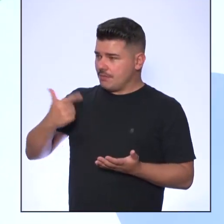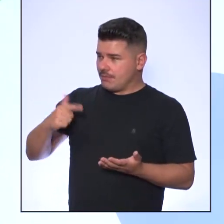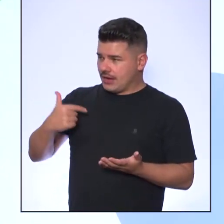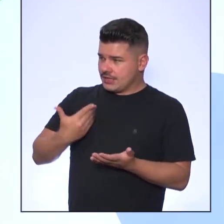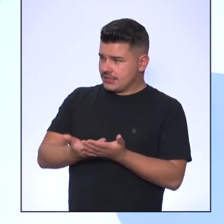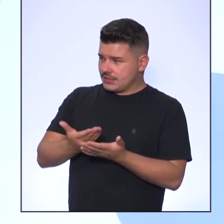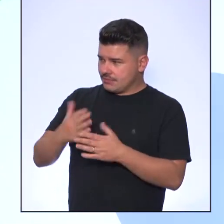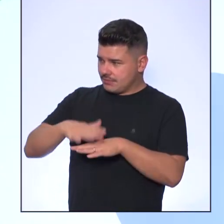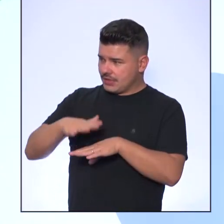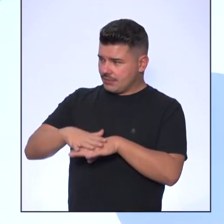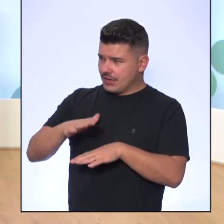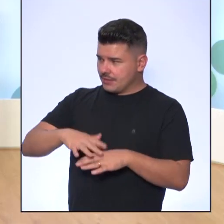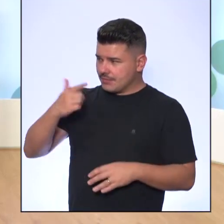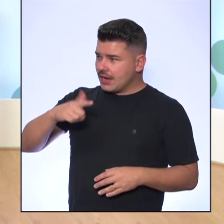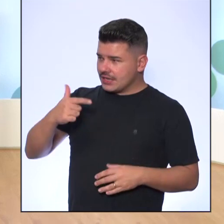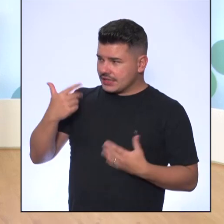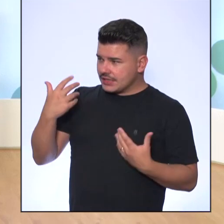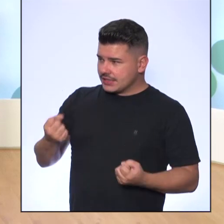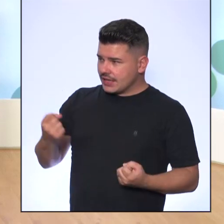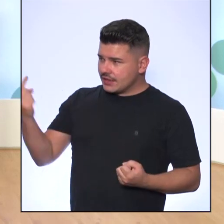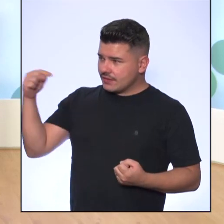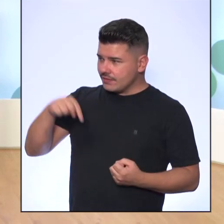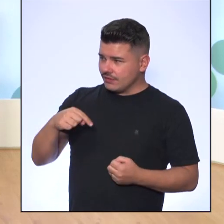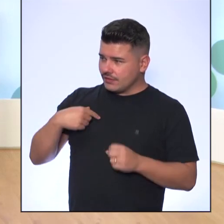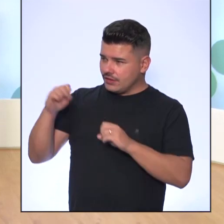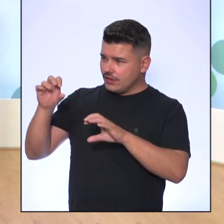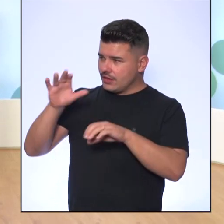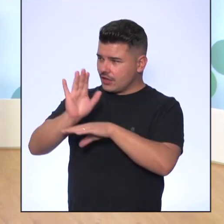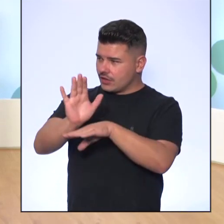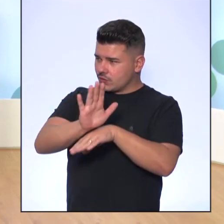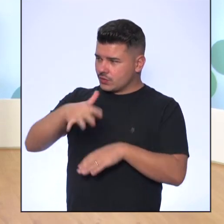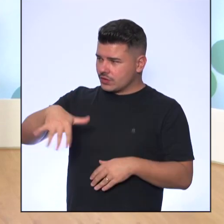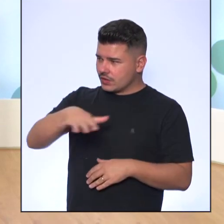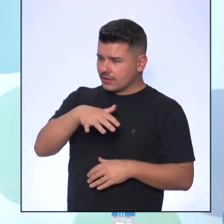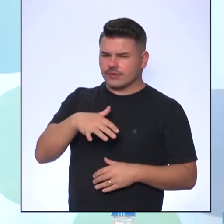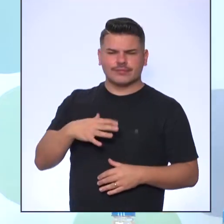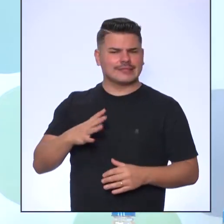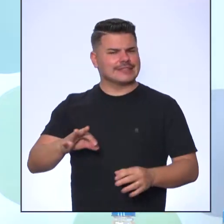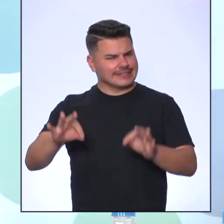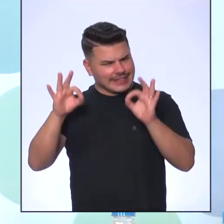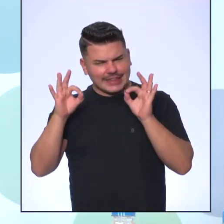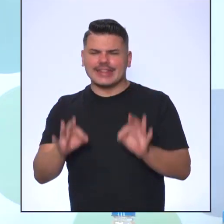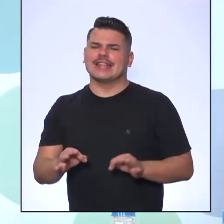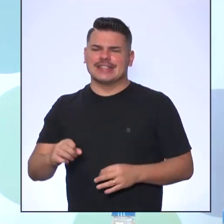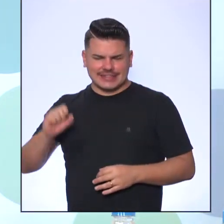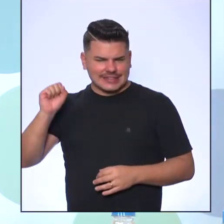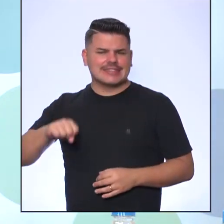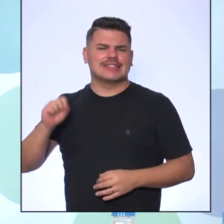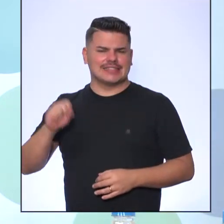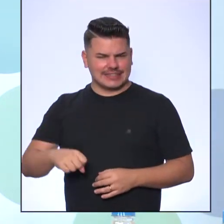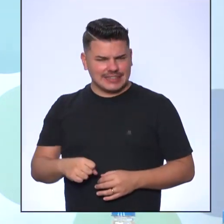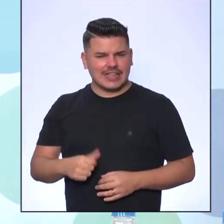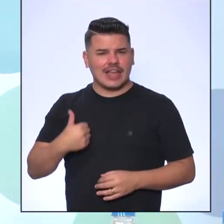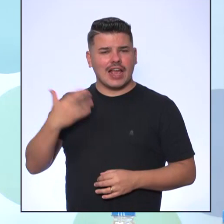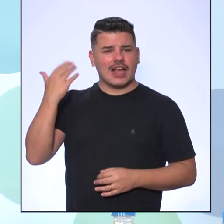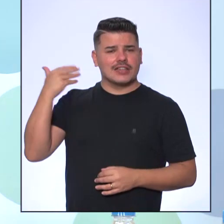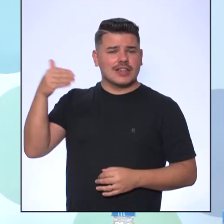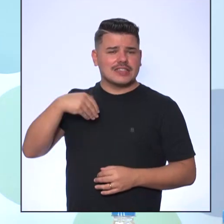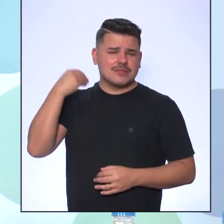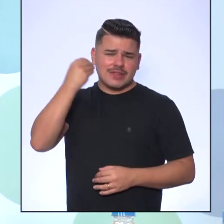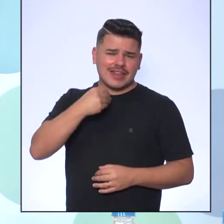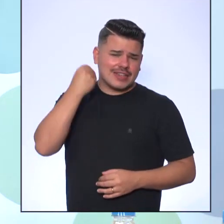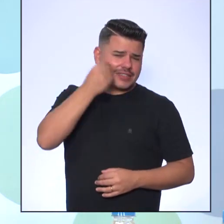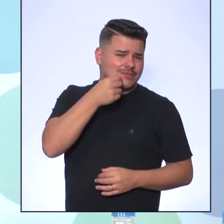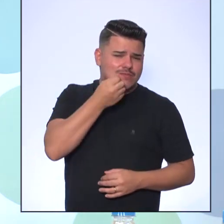voltar aqui e fazer outras aulas com a gente aqui para ajudar a galera? Poxa, com certeza. Como eu falei aqui no comecinho, foi uma experiência